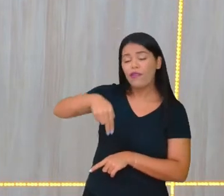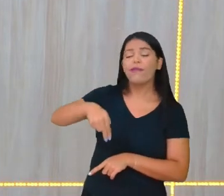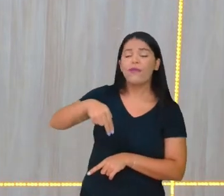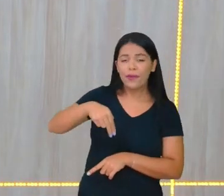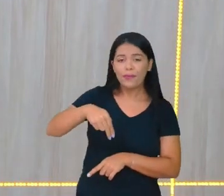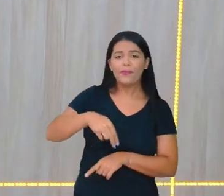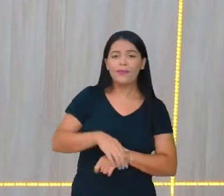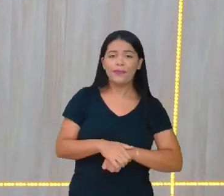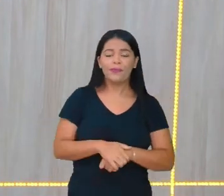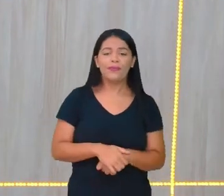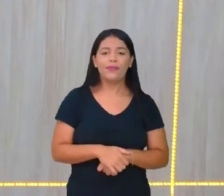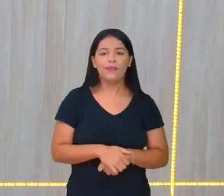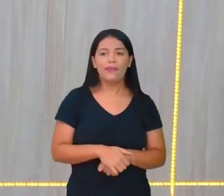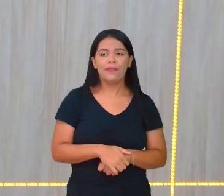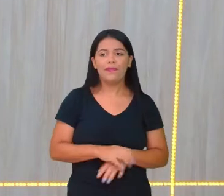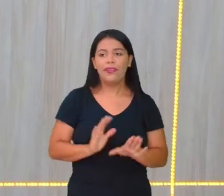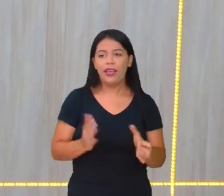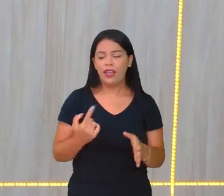Estamos